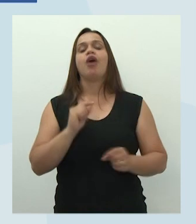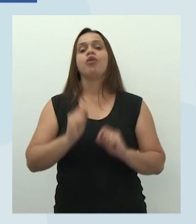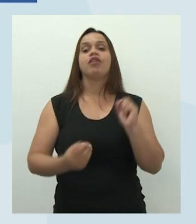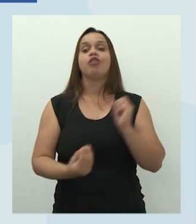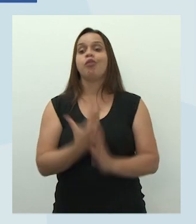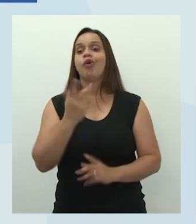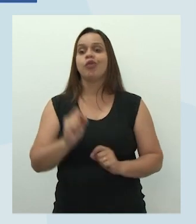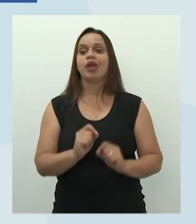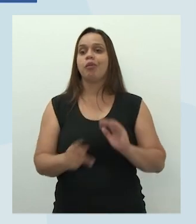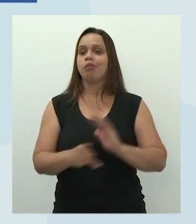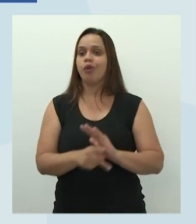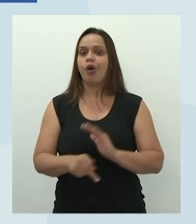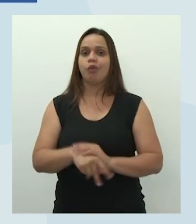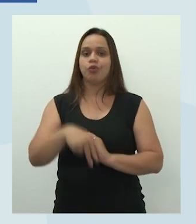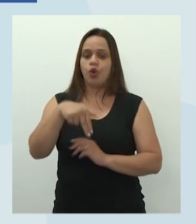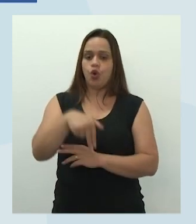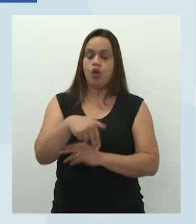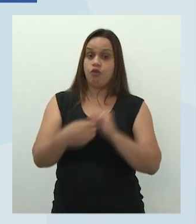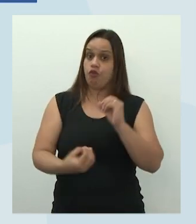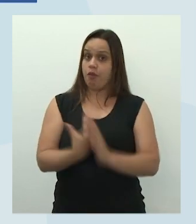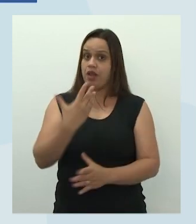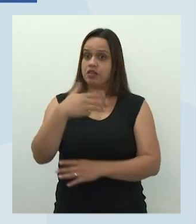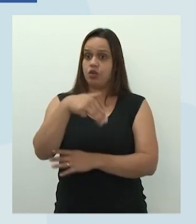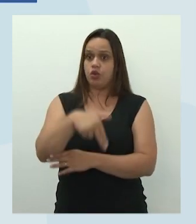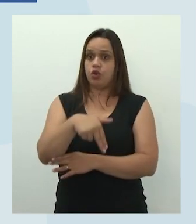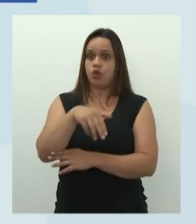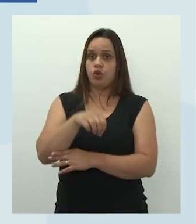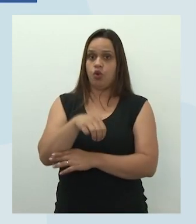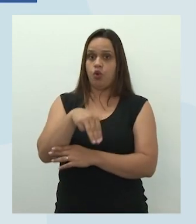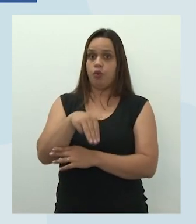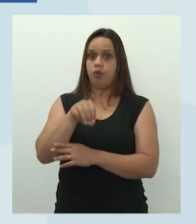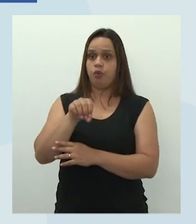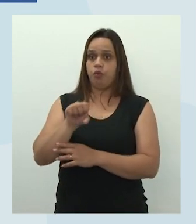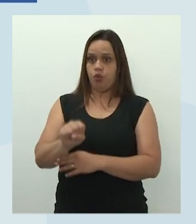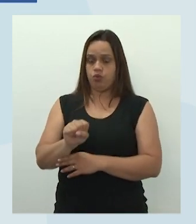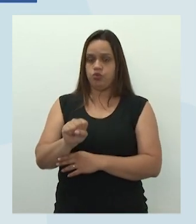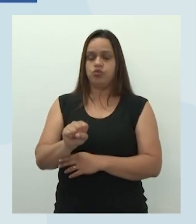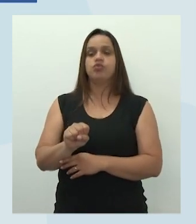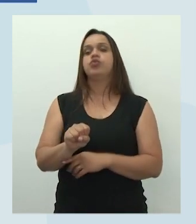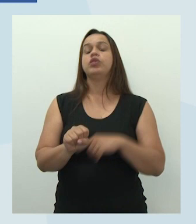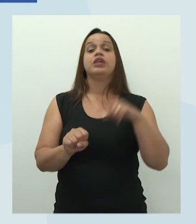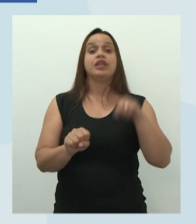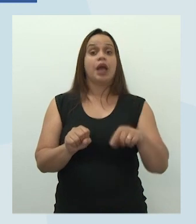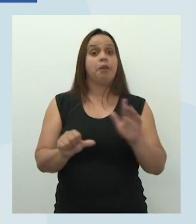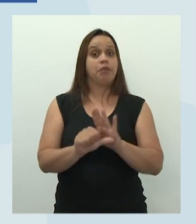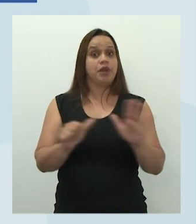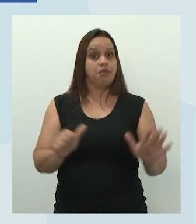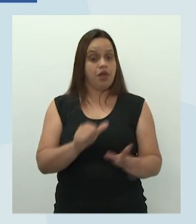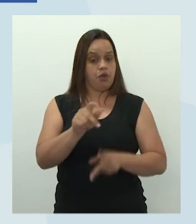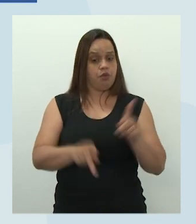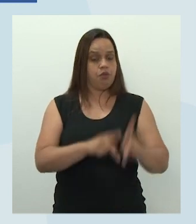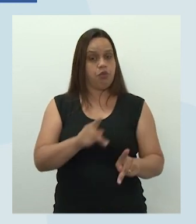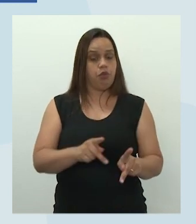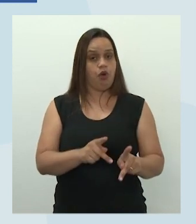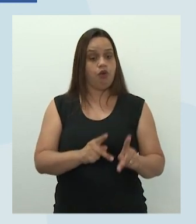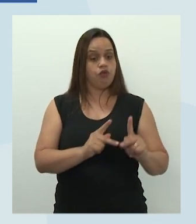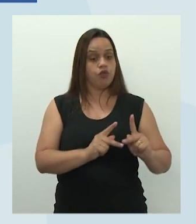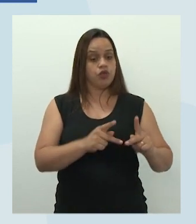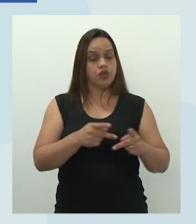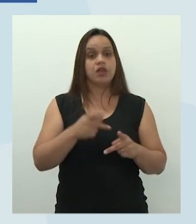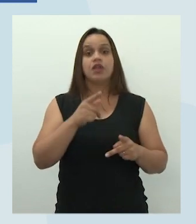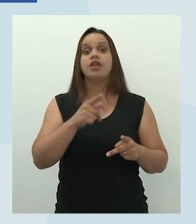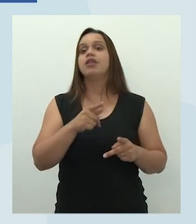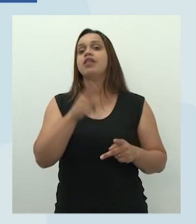dos nomos, tá? Então, essas primeiras comunidades que se estabeleceram às margens do rio Nilo eram chamadas